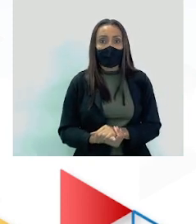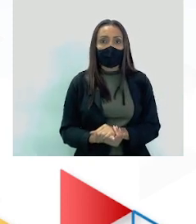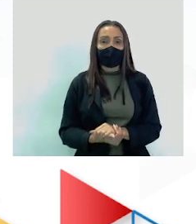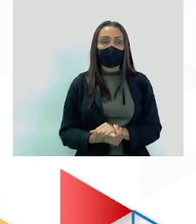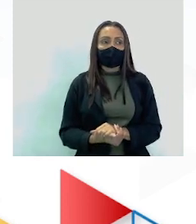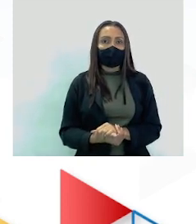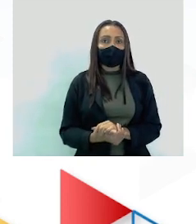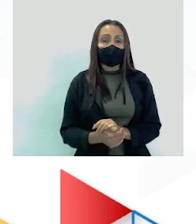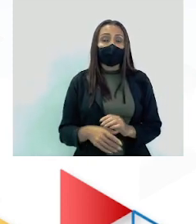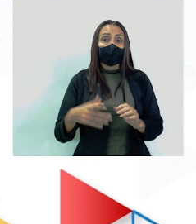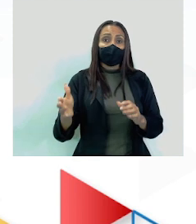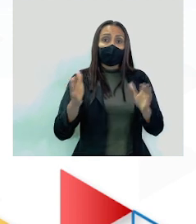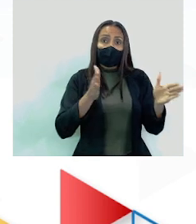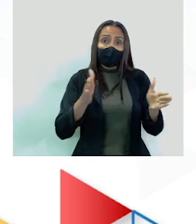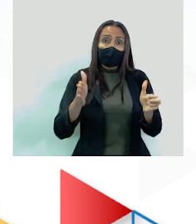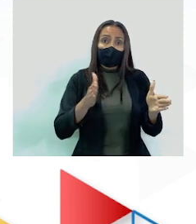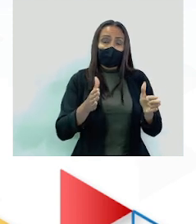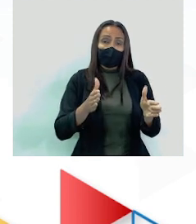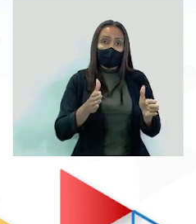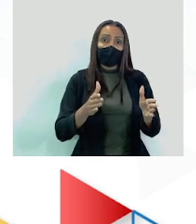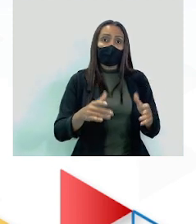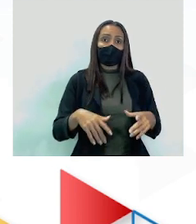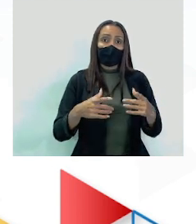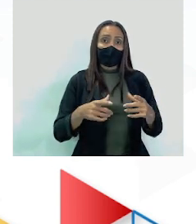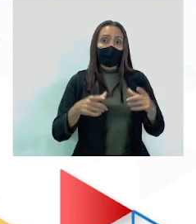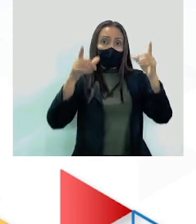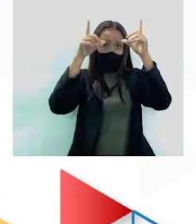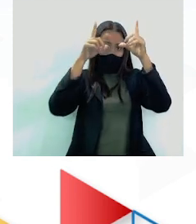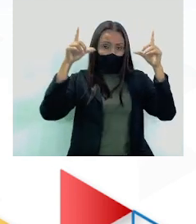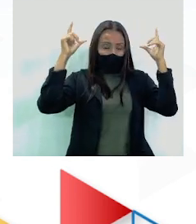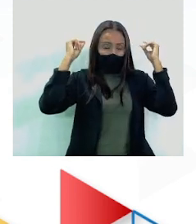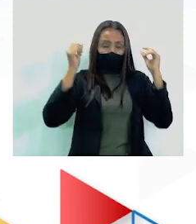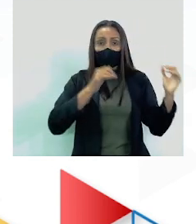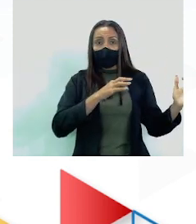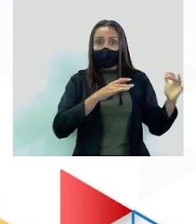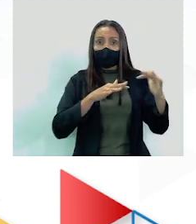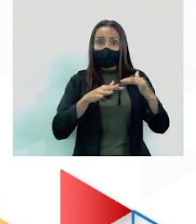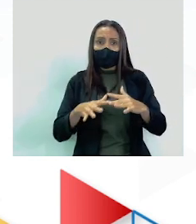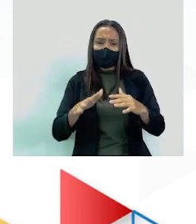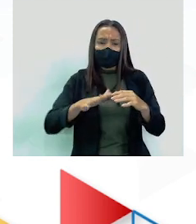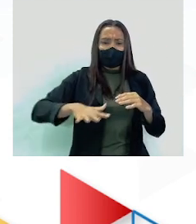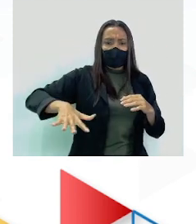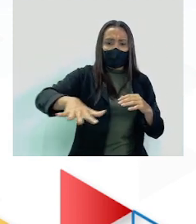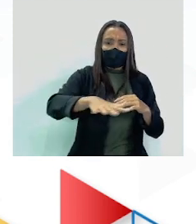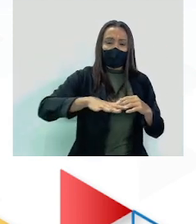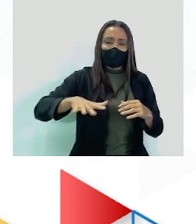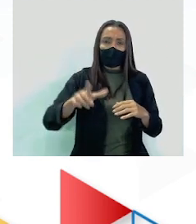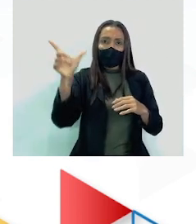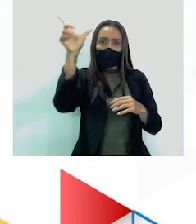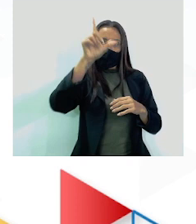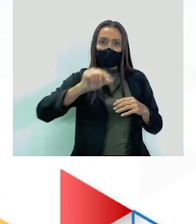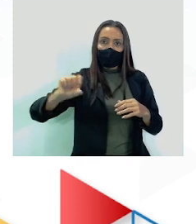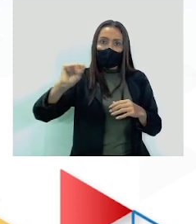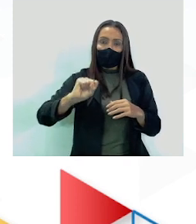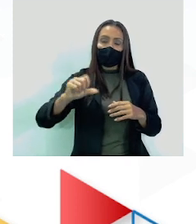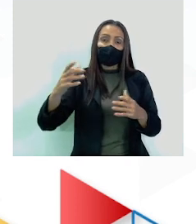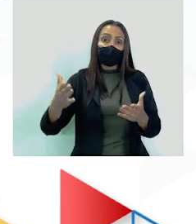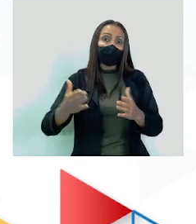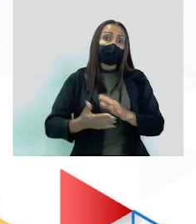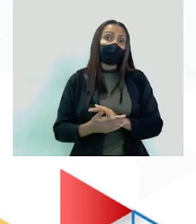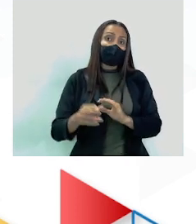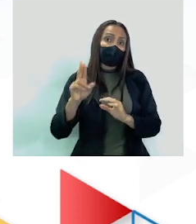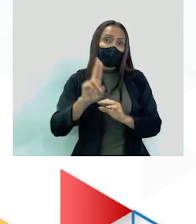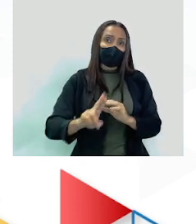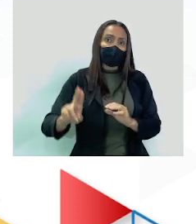né? Na época que a Holanda colonizava algumas áreas da África do Sul, né? Eles utilizavam o termo trekking, né,